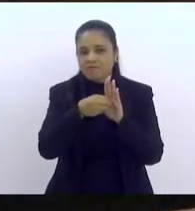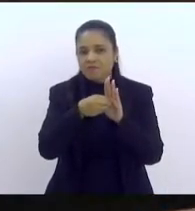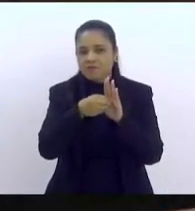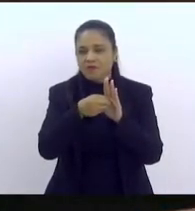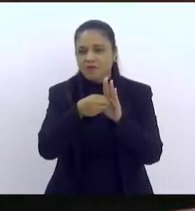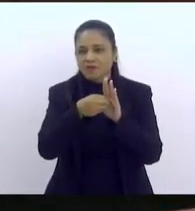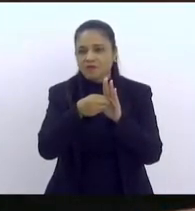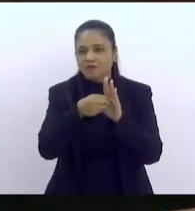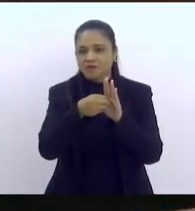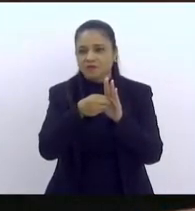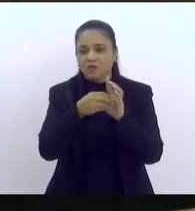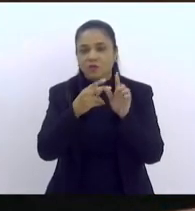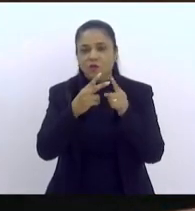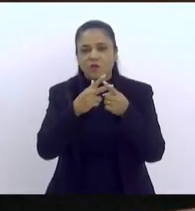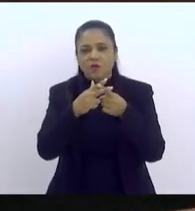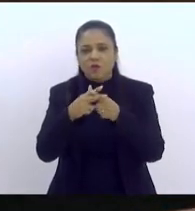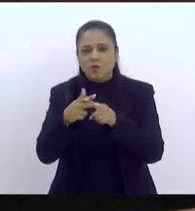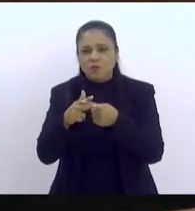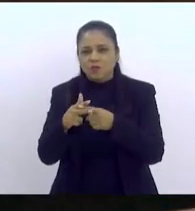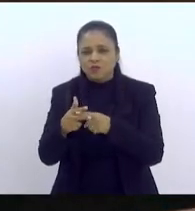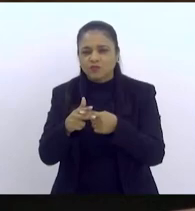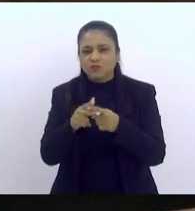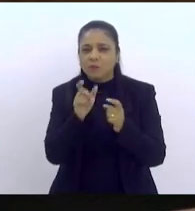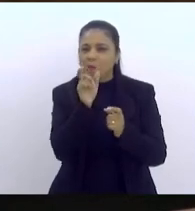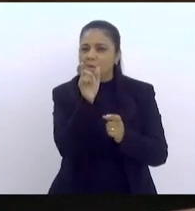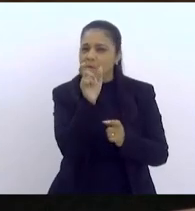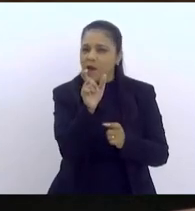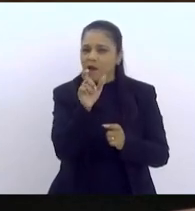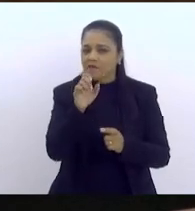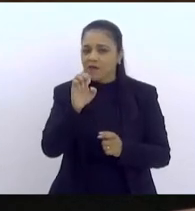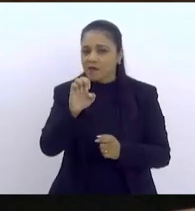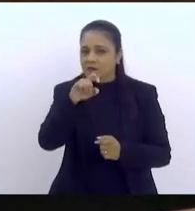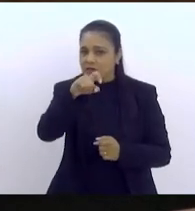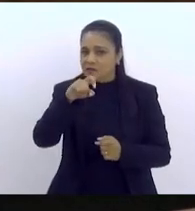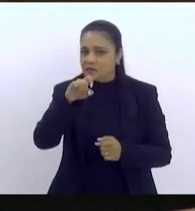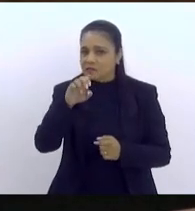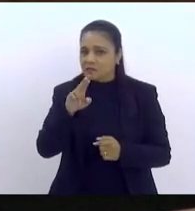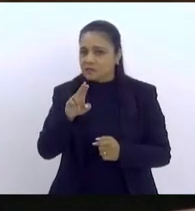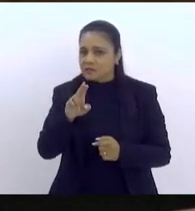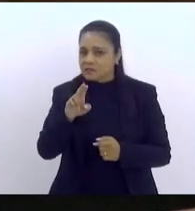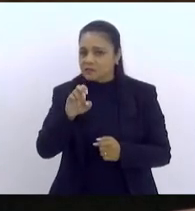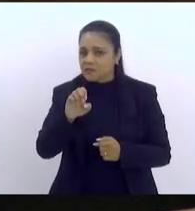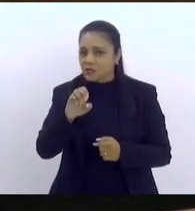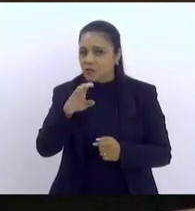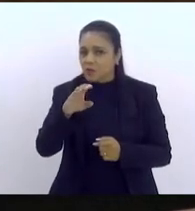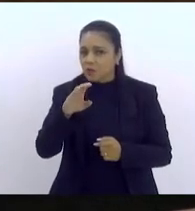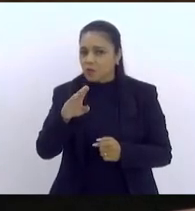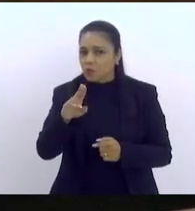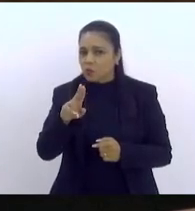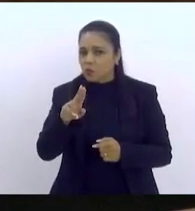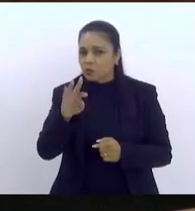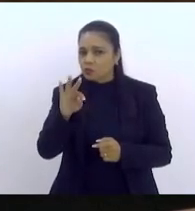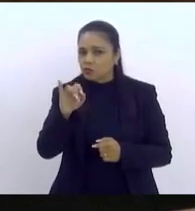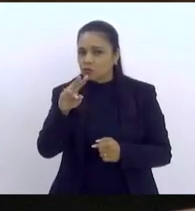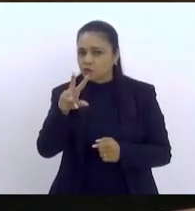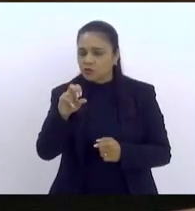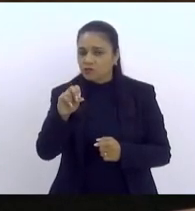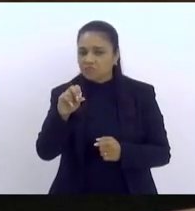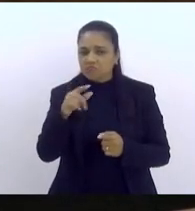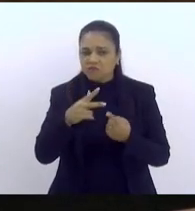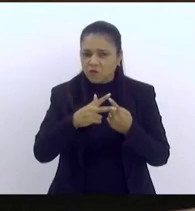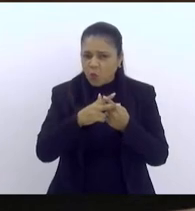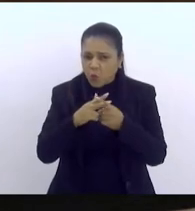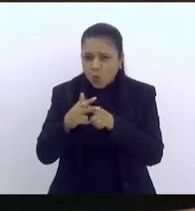a palavra executivo, que estava escrita errada, porque se for... Não há necessidade, o projeto continua, é só a